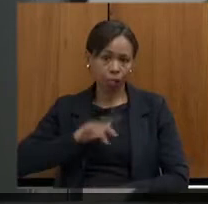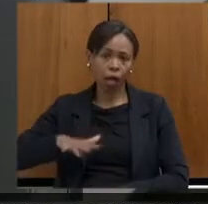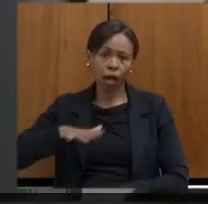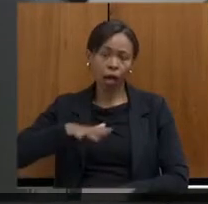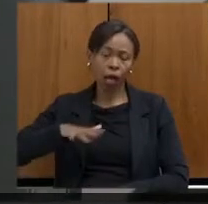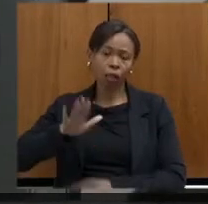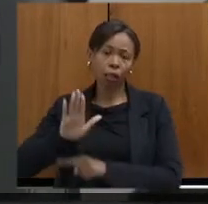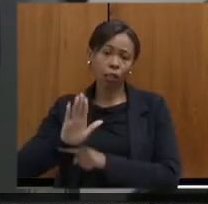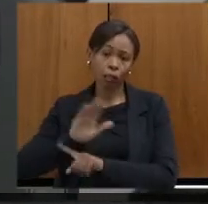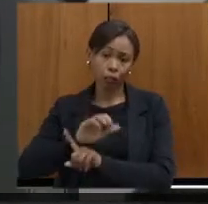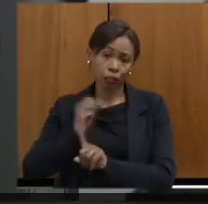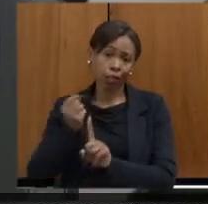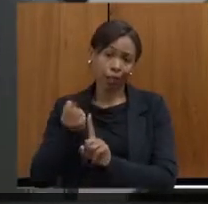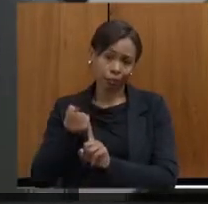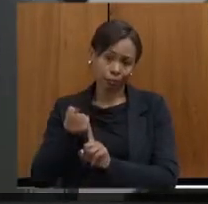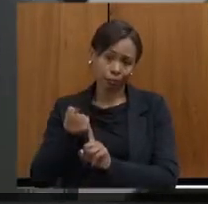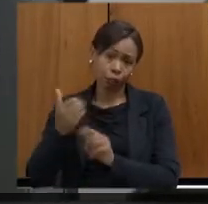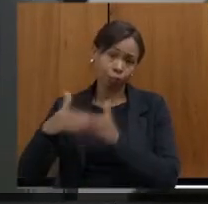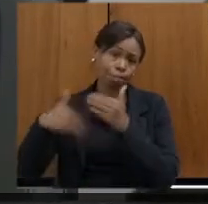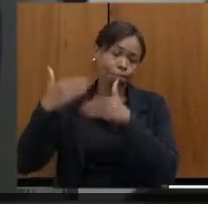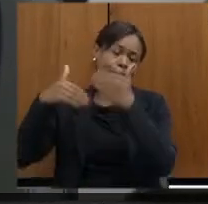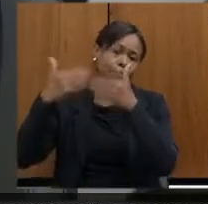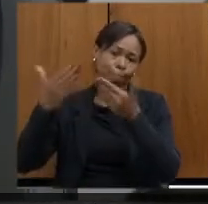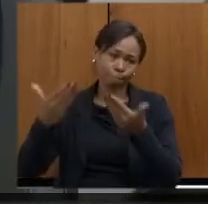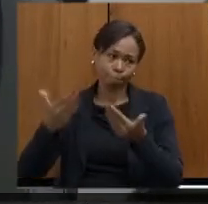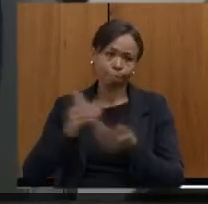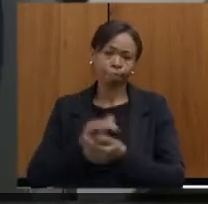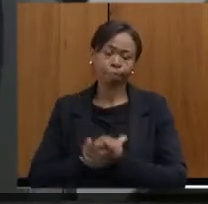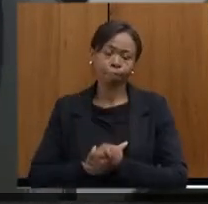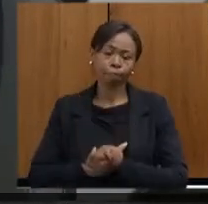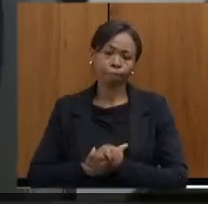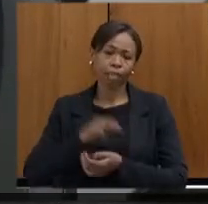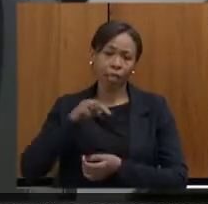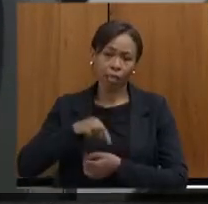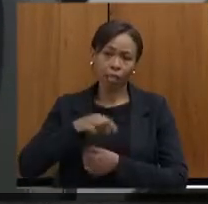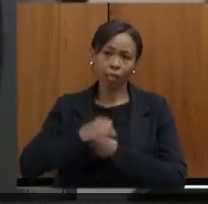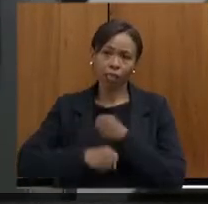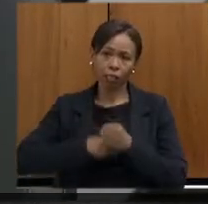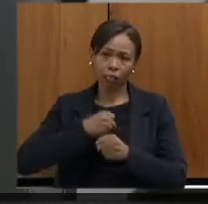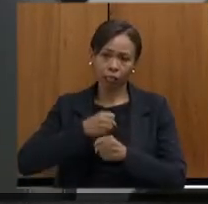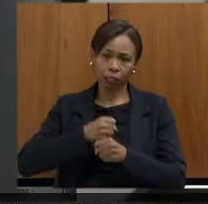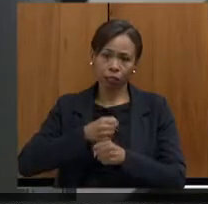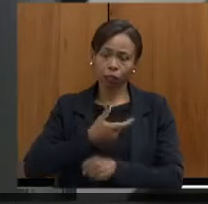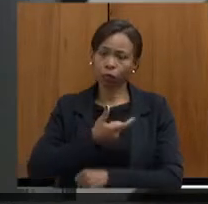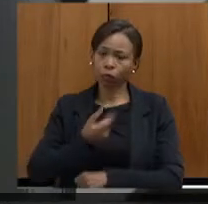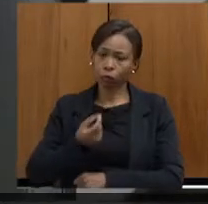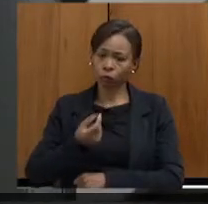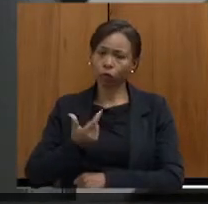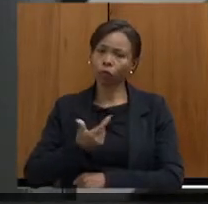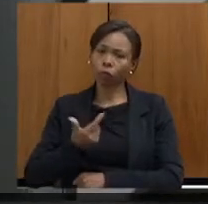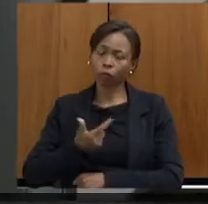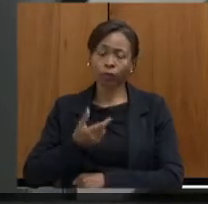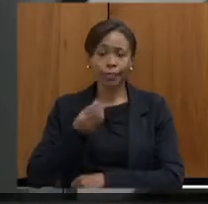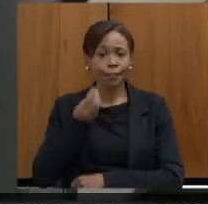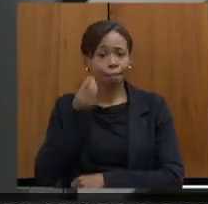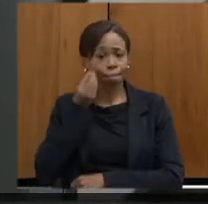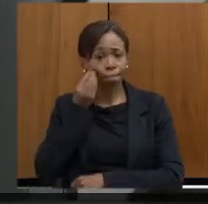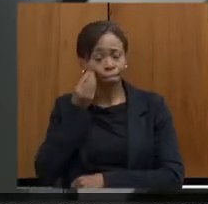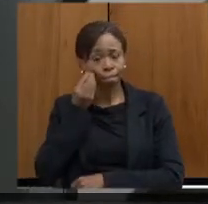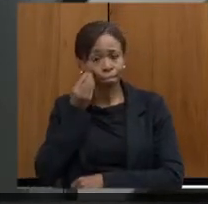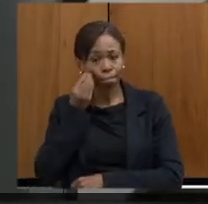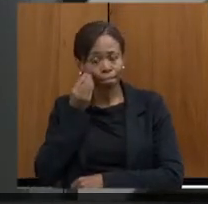social, num sentido mais amplo, né? E neste ano de 2022, que a gente tenta, na verdade,